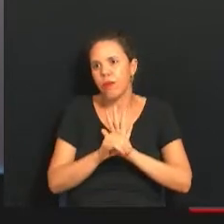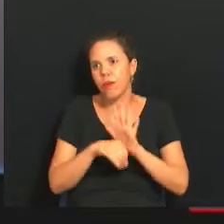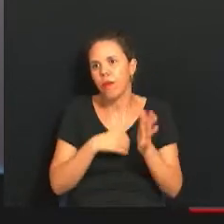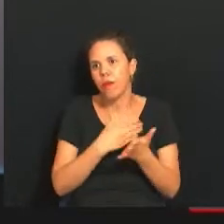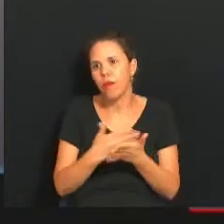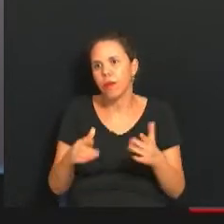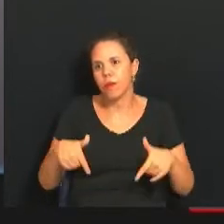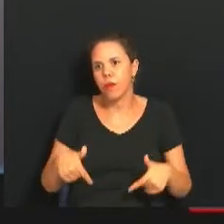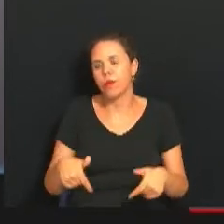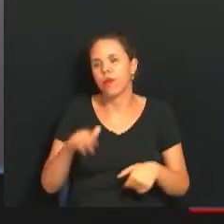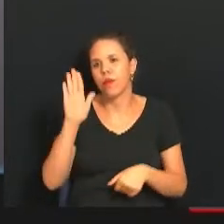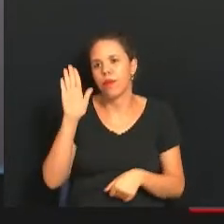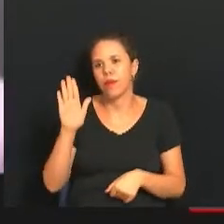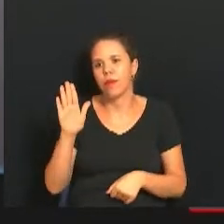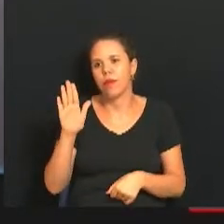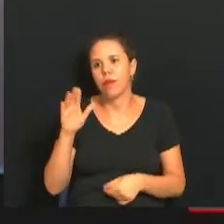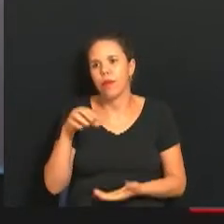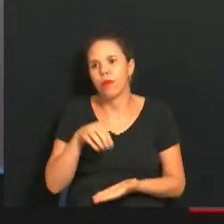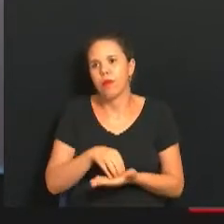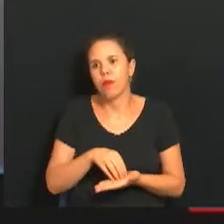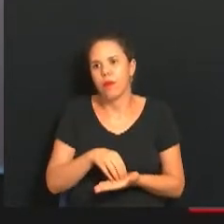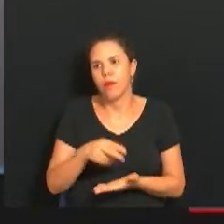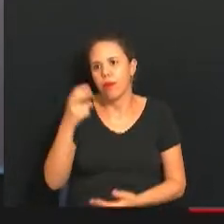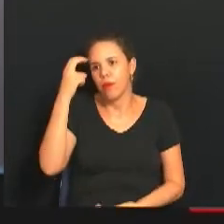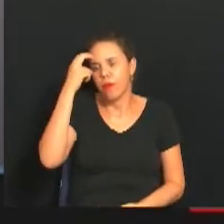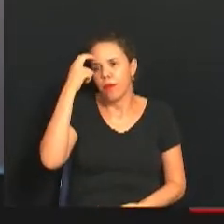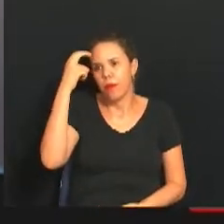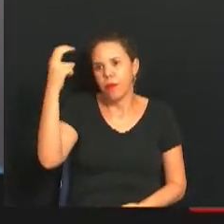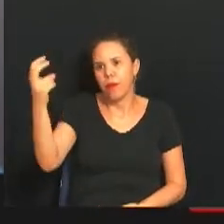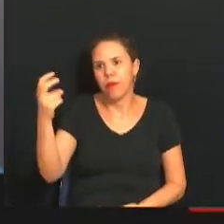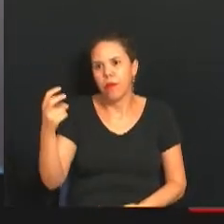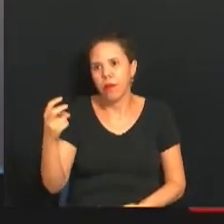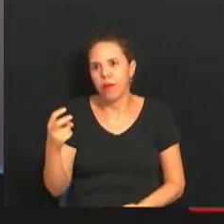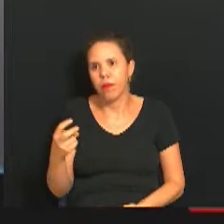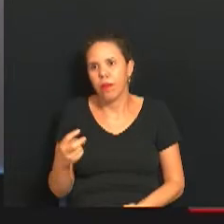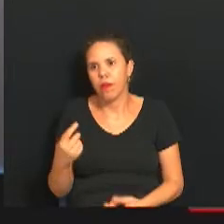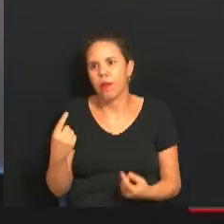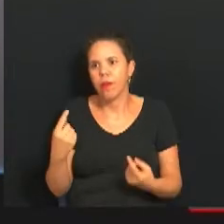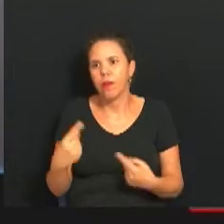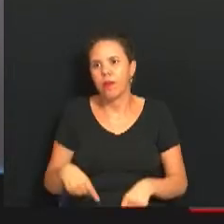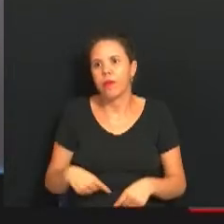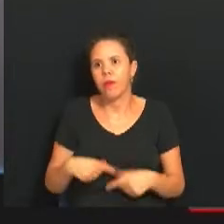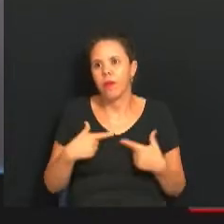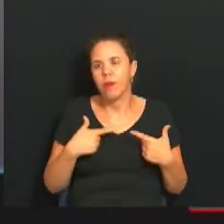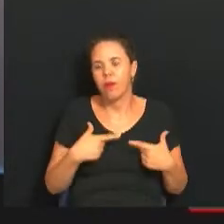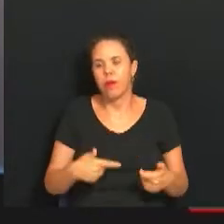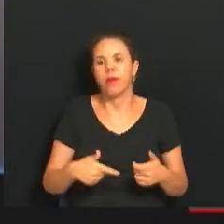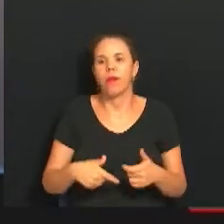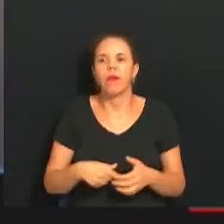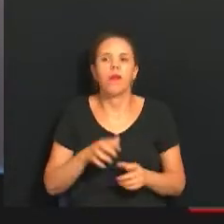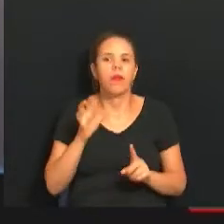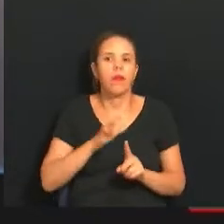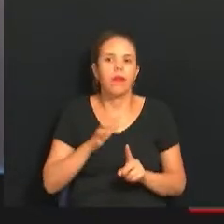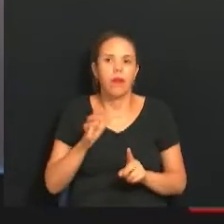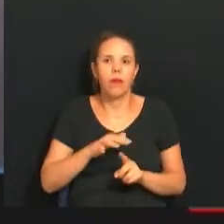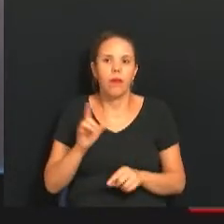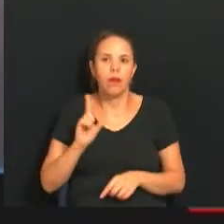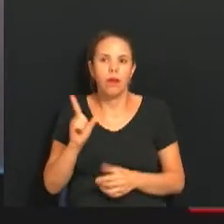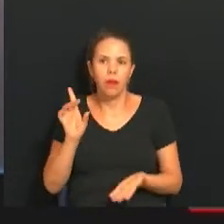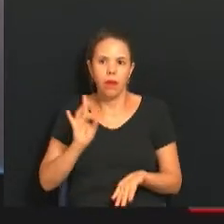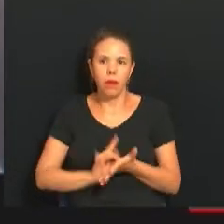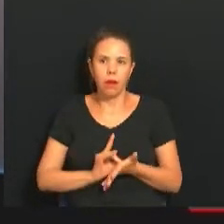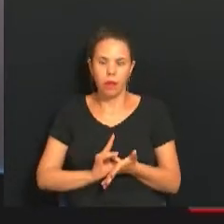muito mais no setor de inteligência e no setor de contra-terrorismo do que efetivamente na